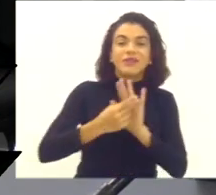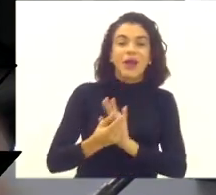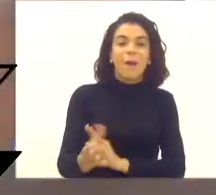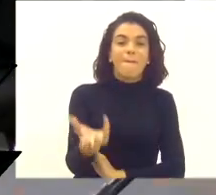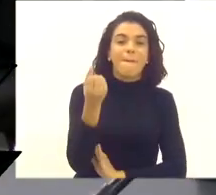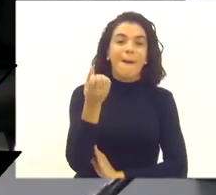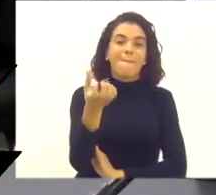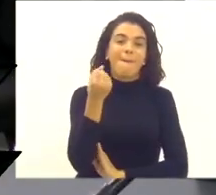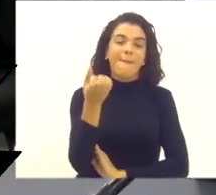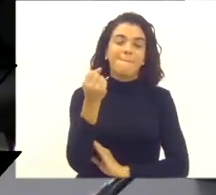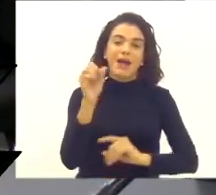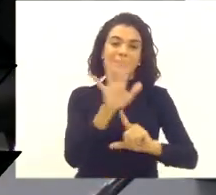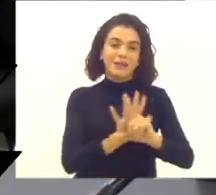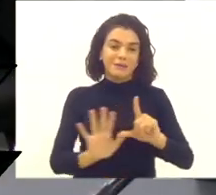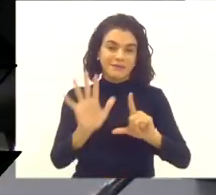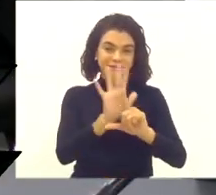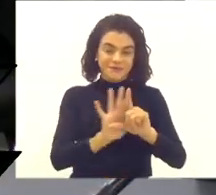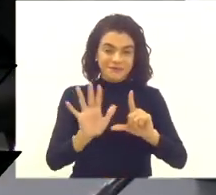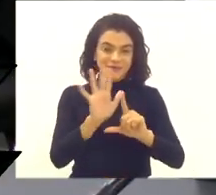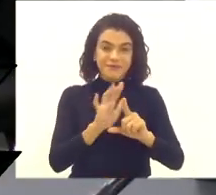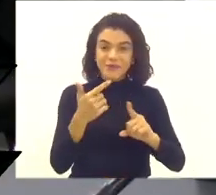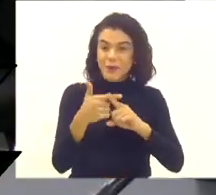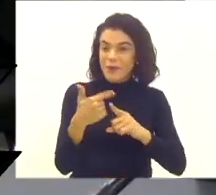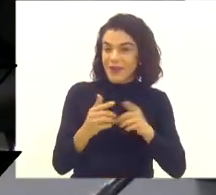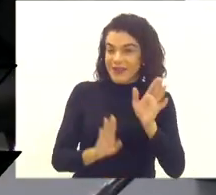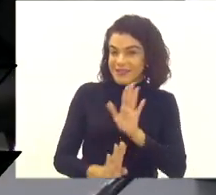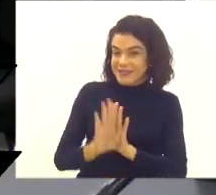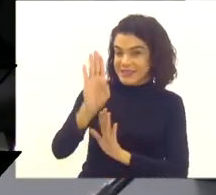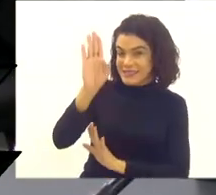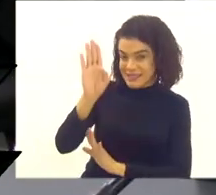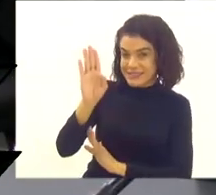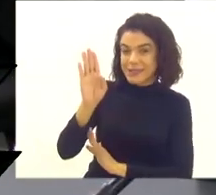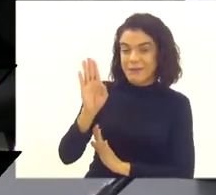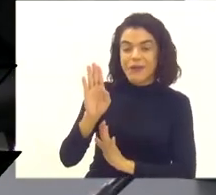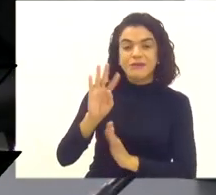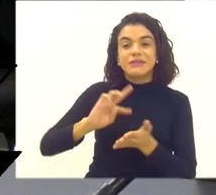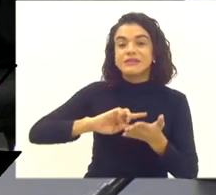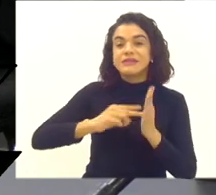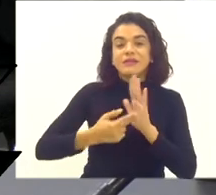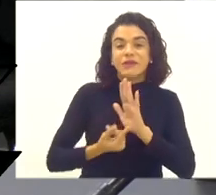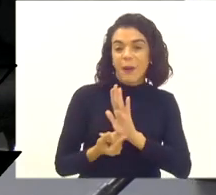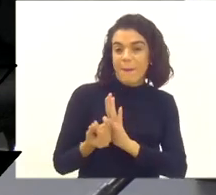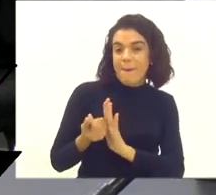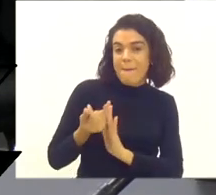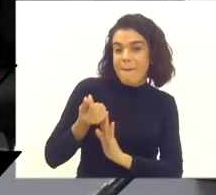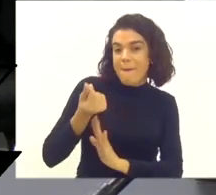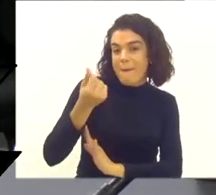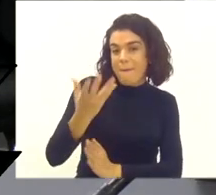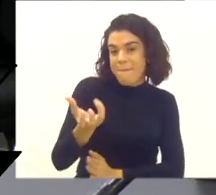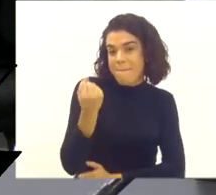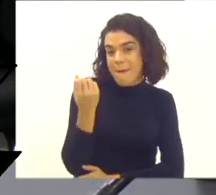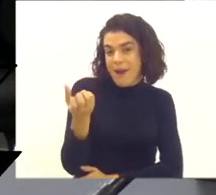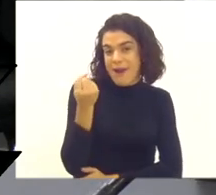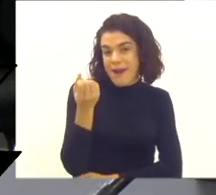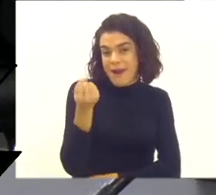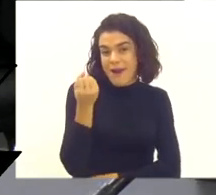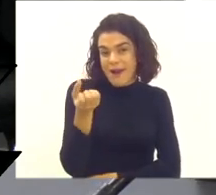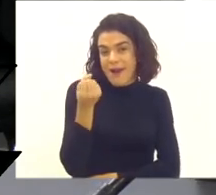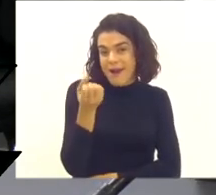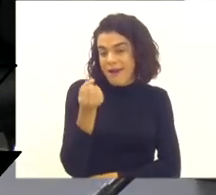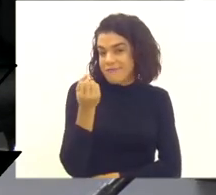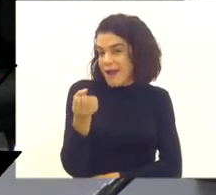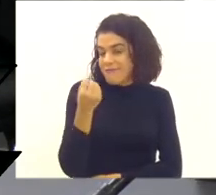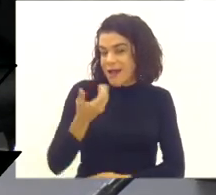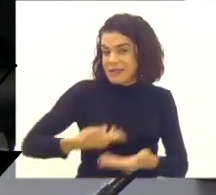plataformas porque esse engajamento como Deputado da Mata tava falando ele já era mais interação